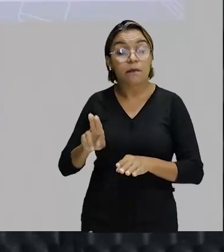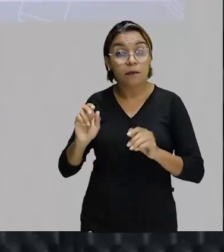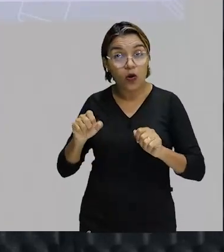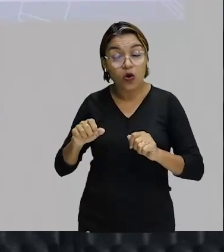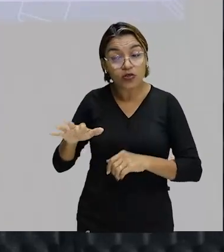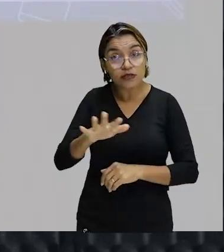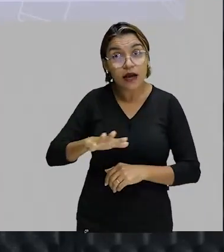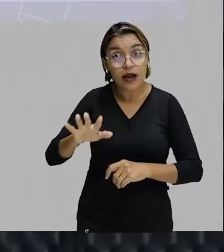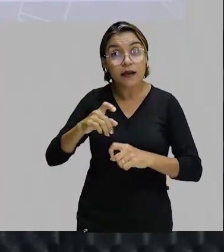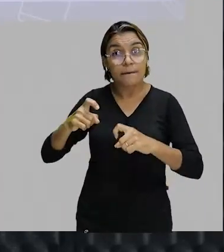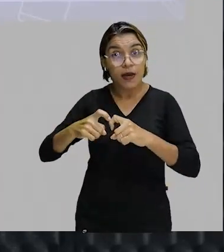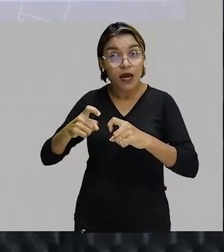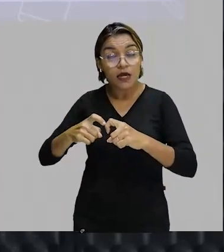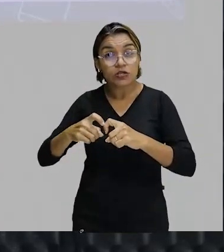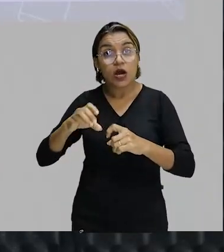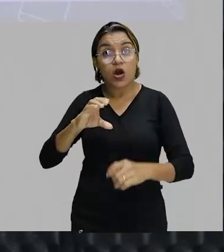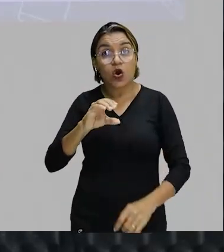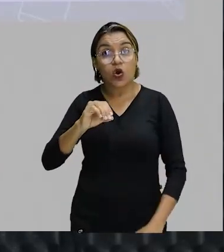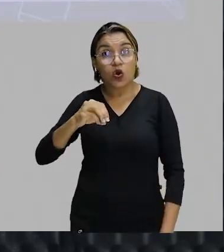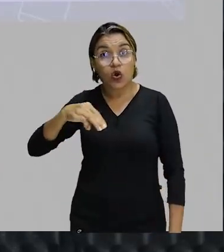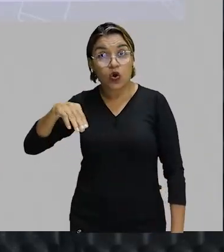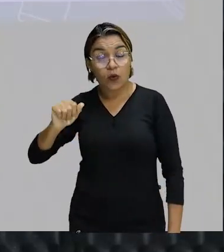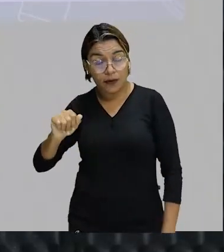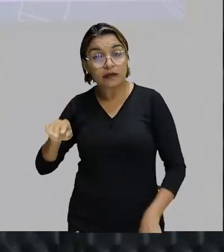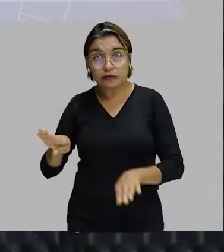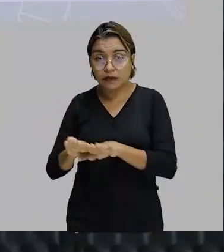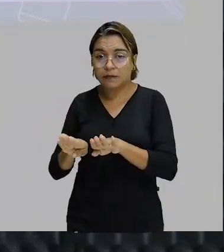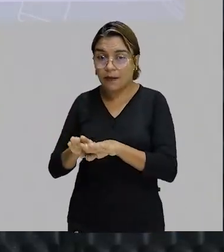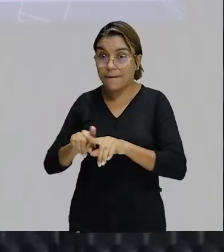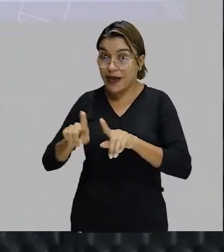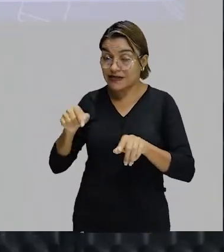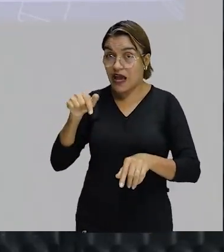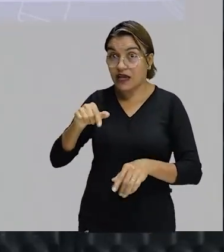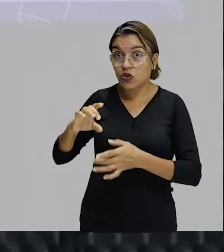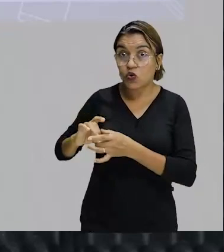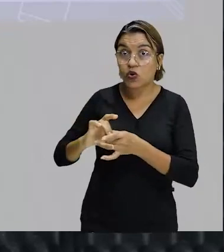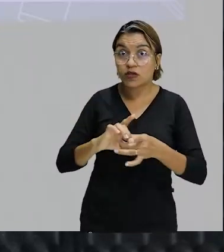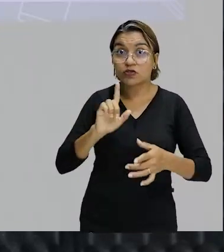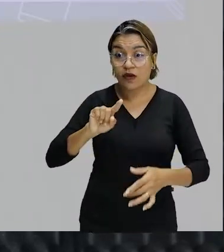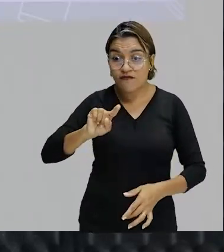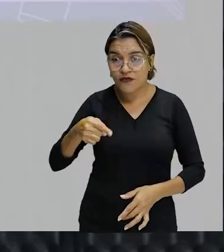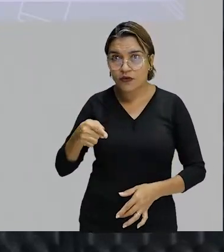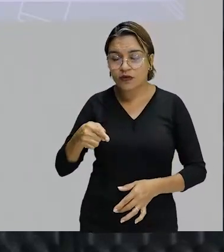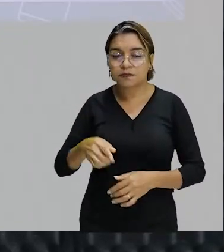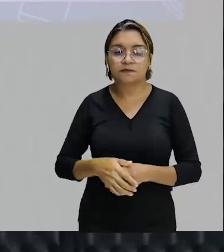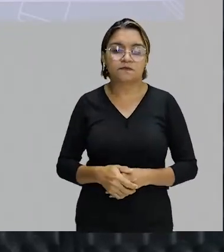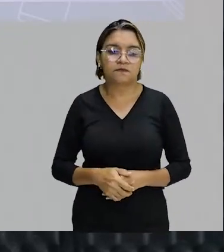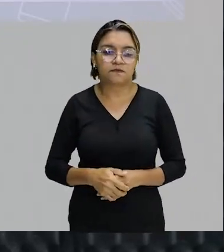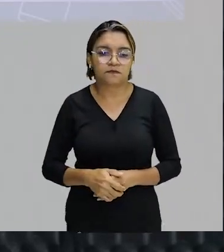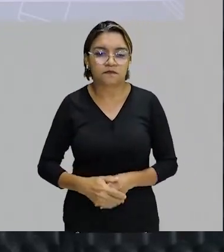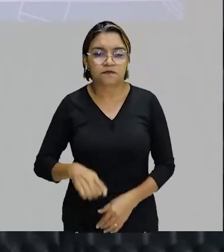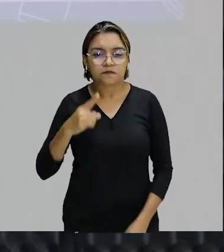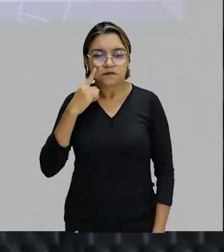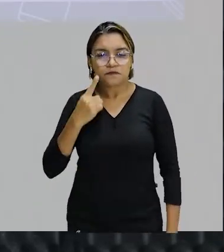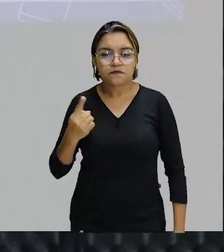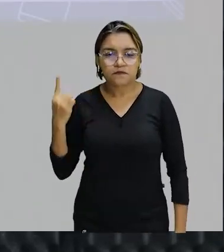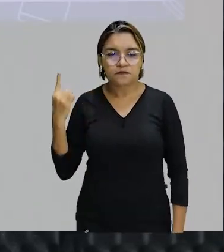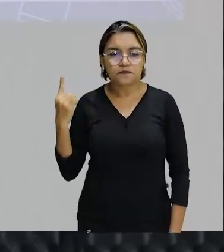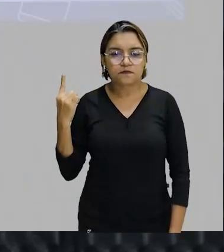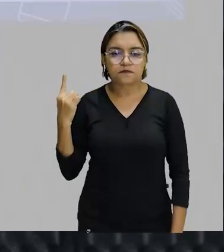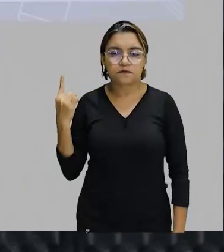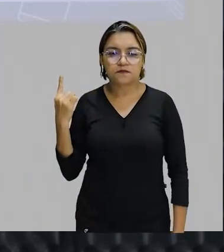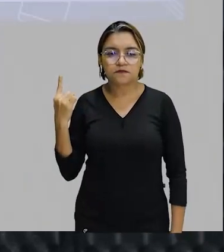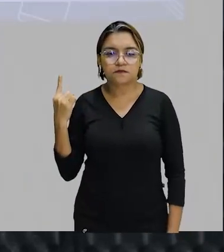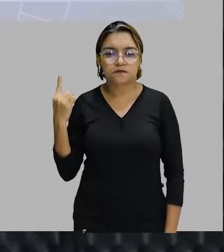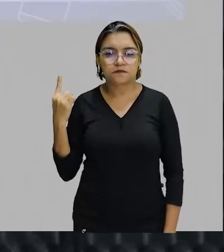eu estou apresentando para vocês, coma é a pontuação, a vírgula, tá bom? Então, exemplo, sometimes I see him